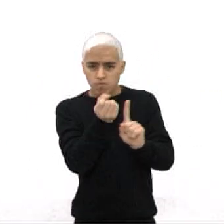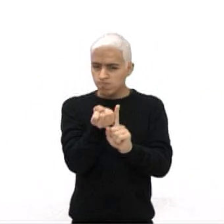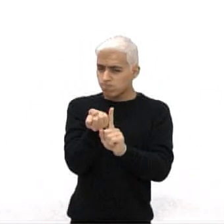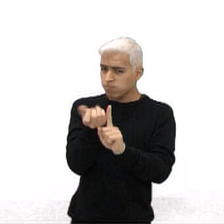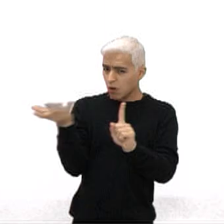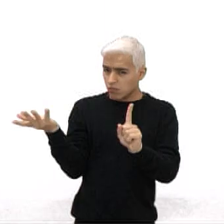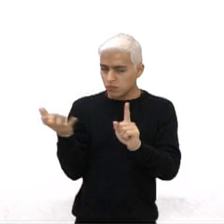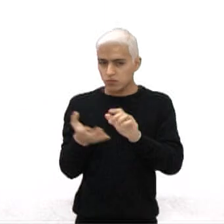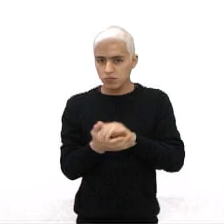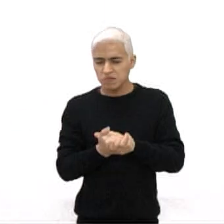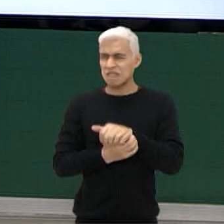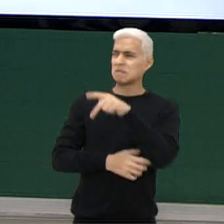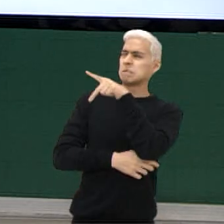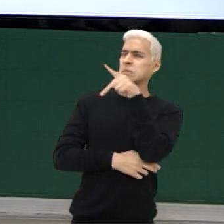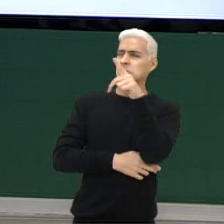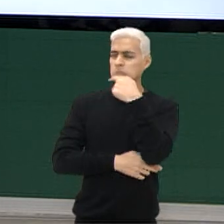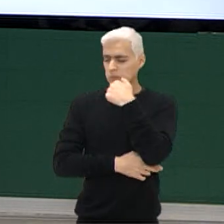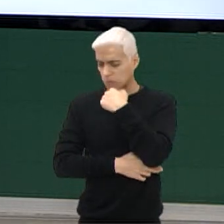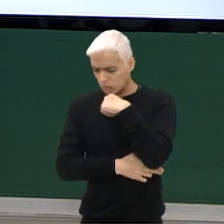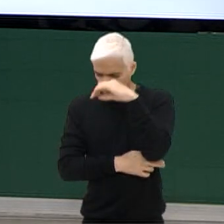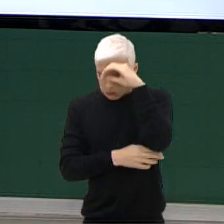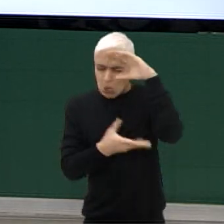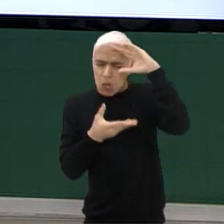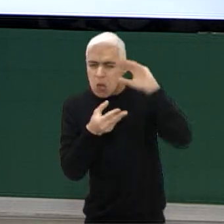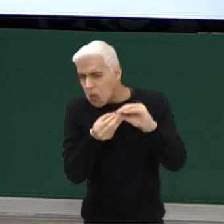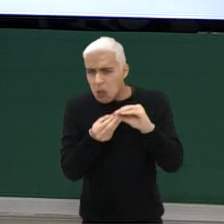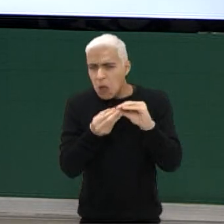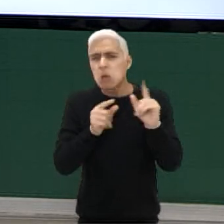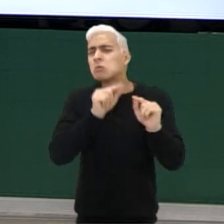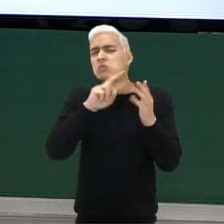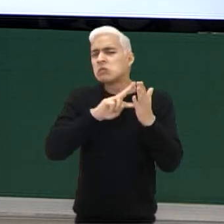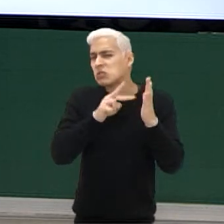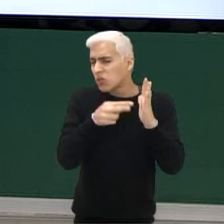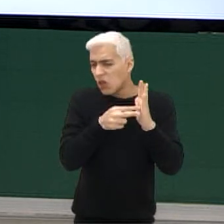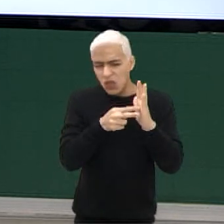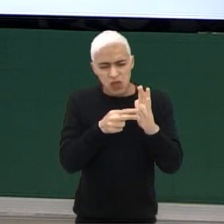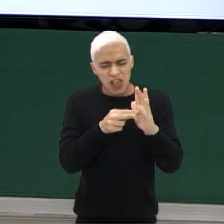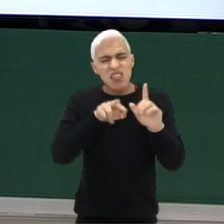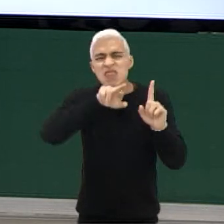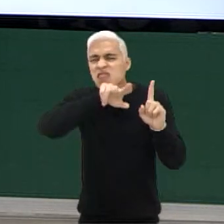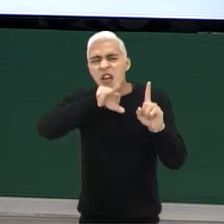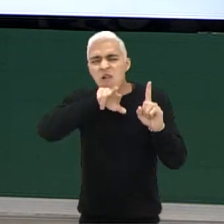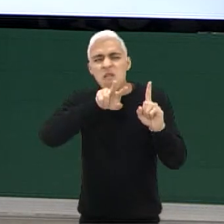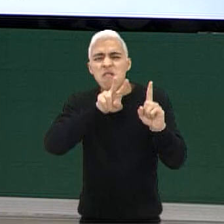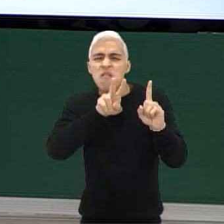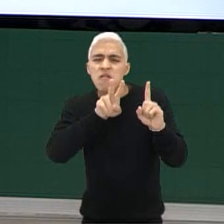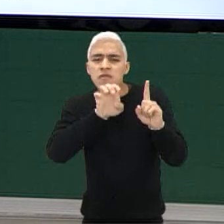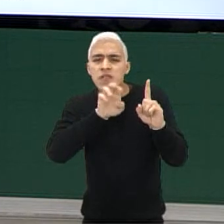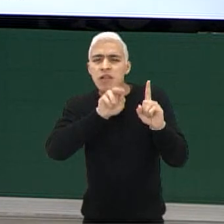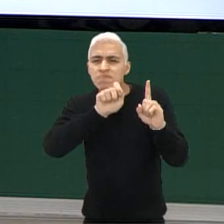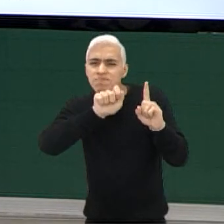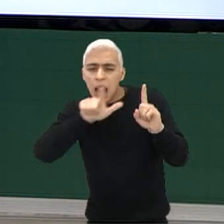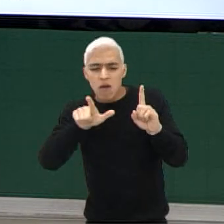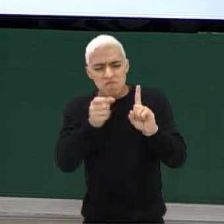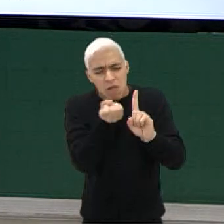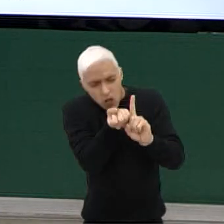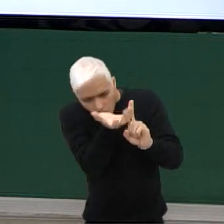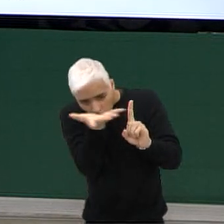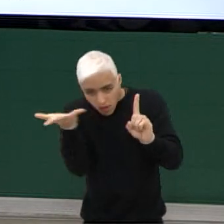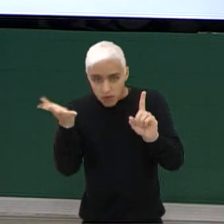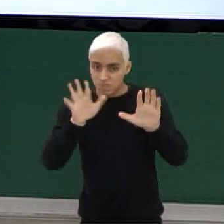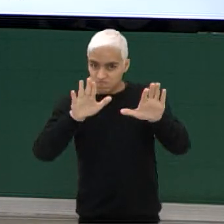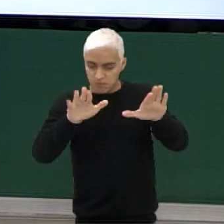verbal. Professor, eu ainda não consegui compreender o que é esse não verbal. O não verbal é quando eu tenho